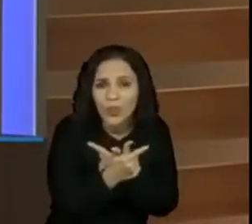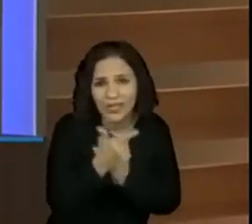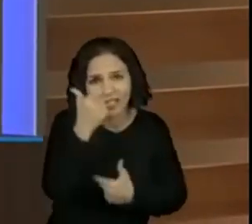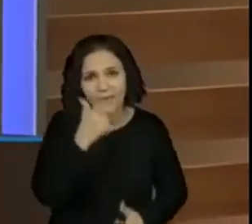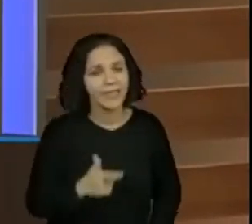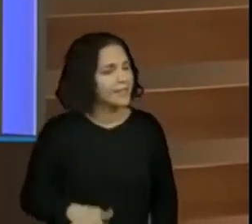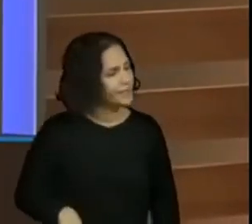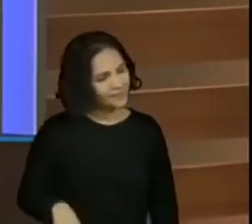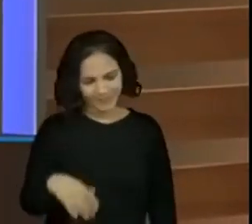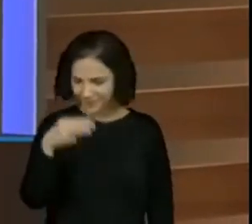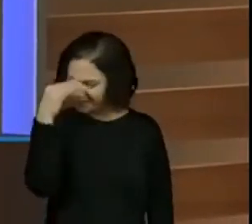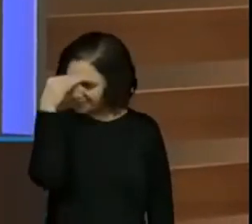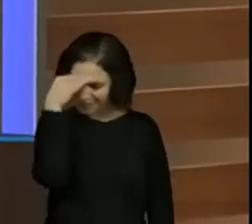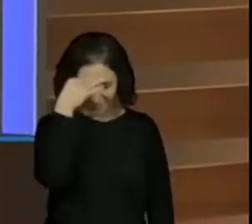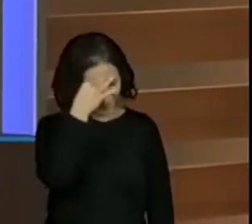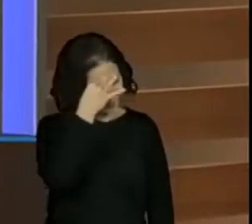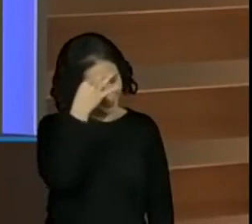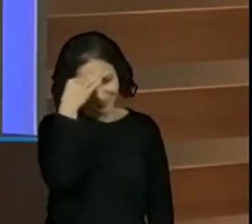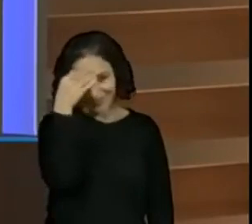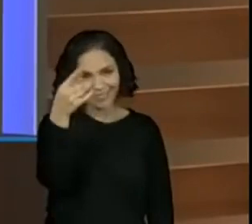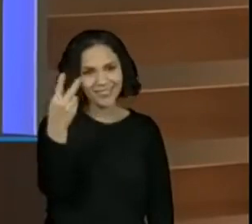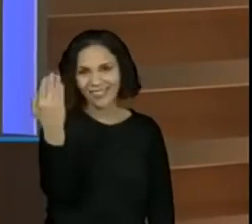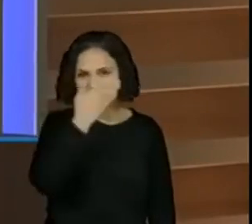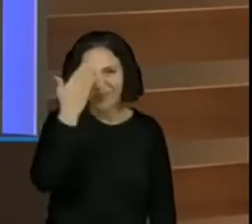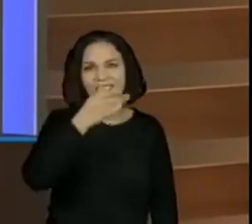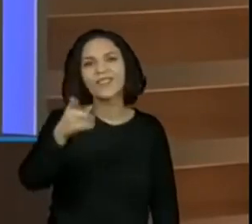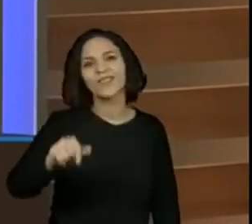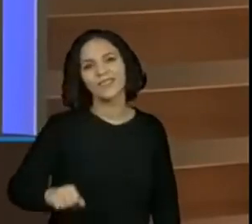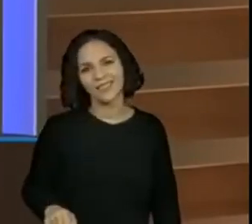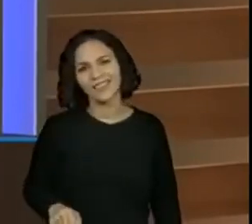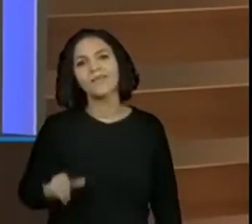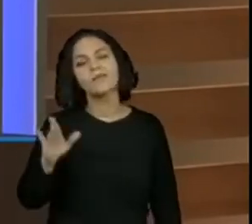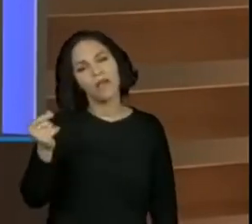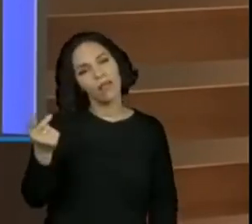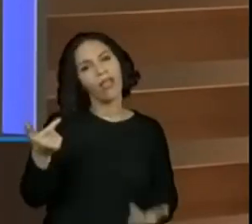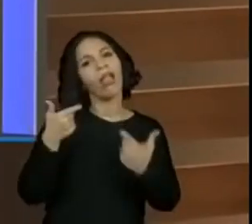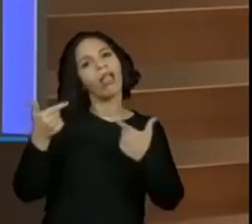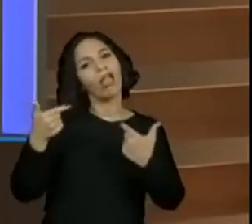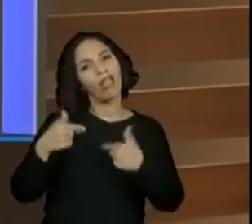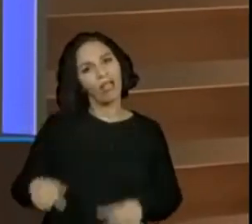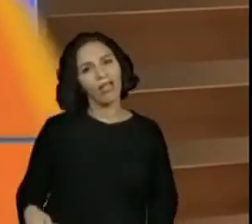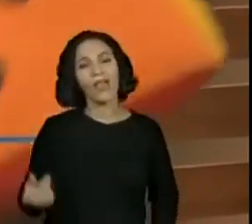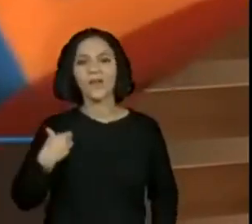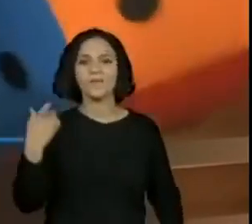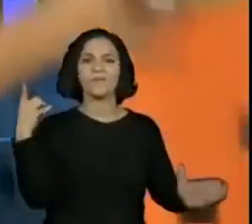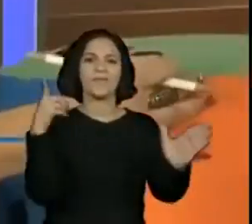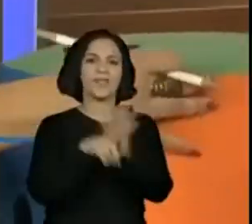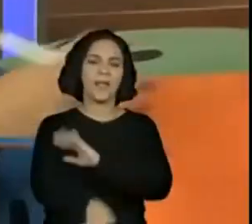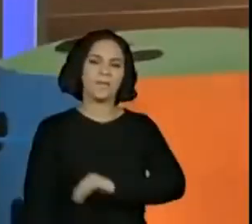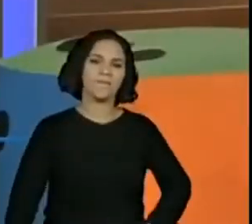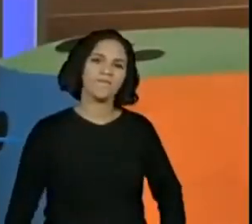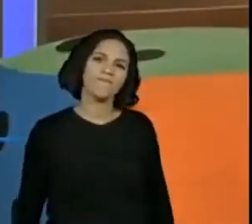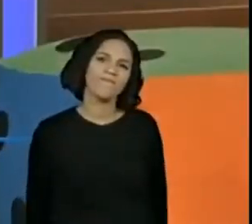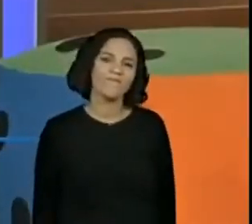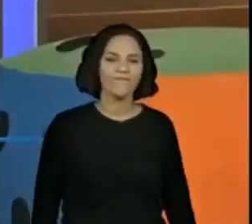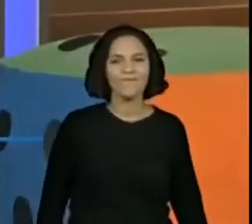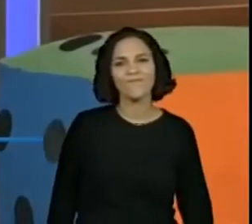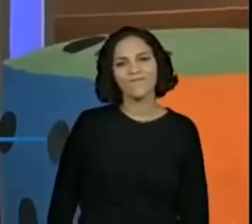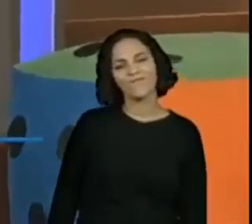balançando a cabeça Assim vocês não estão vendo mas ele está me julgando e eu quero fazer uma pergunta